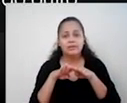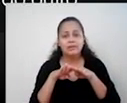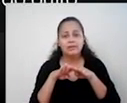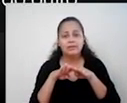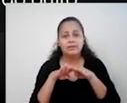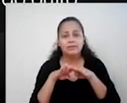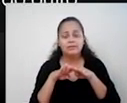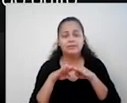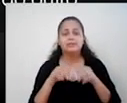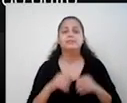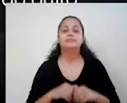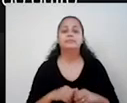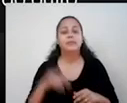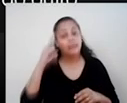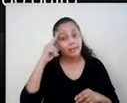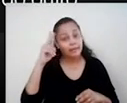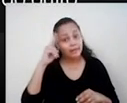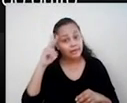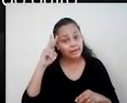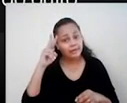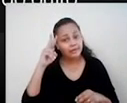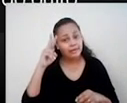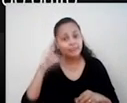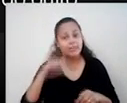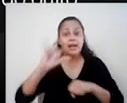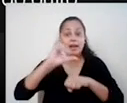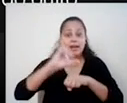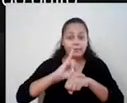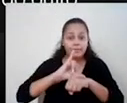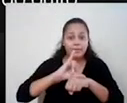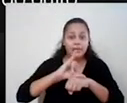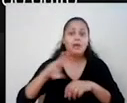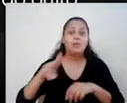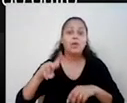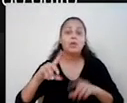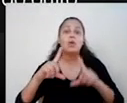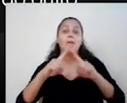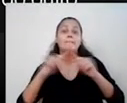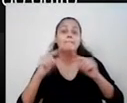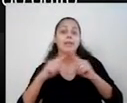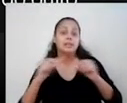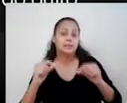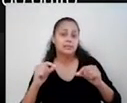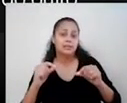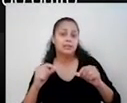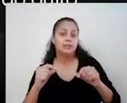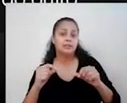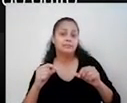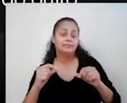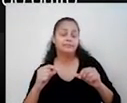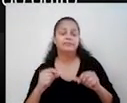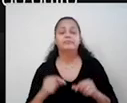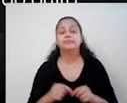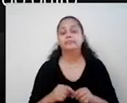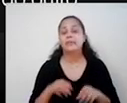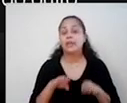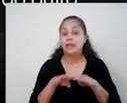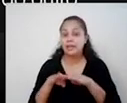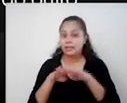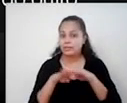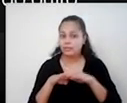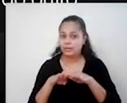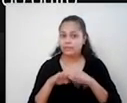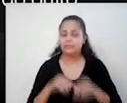que um tenha sentido equivalente ao outro. Lembra, então, que capital é igual a Brasília, as duas são iguais, tem uma relação de igualdade,